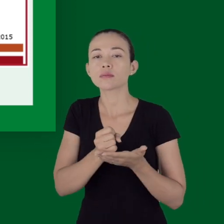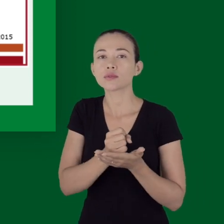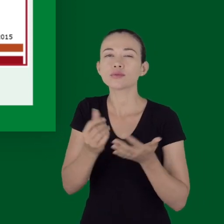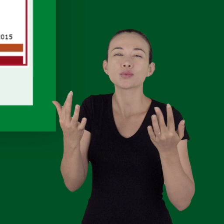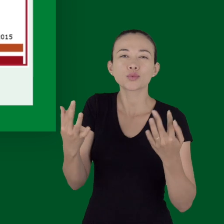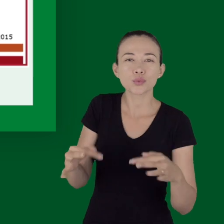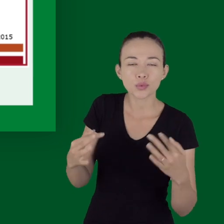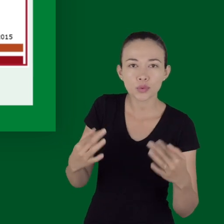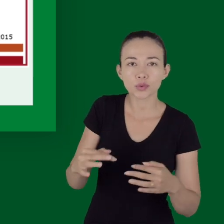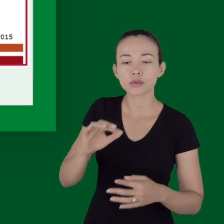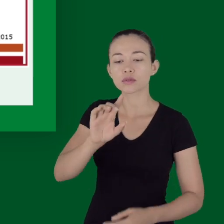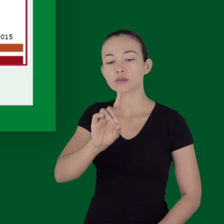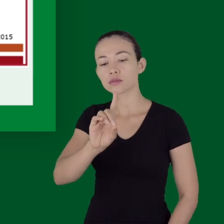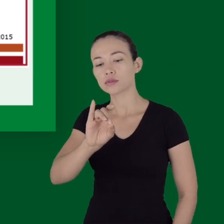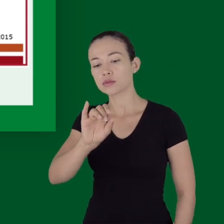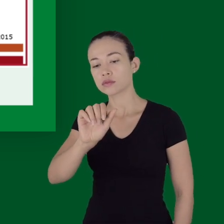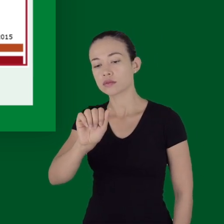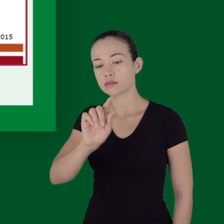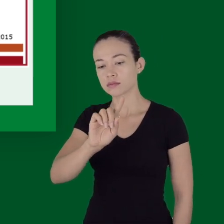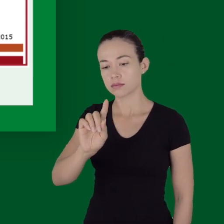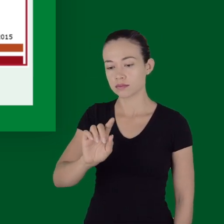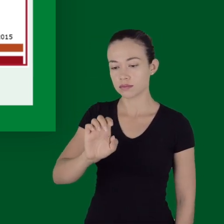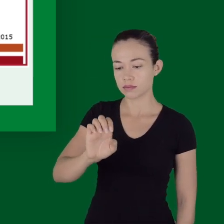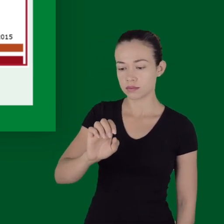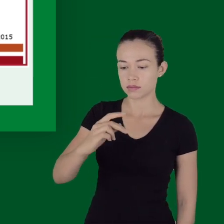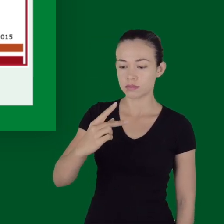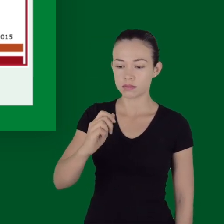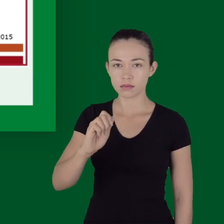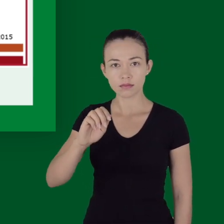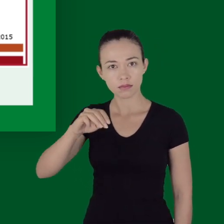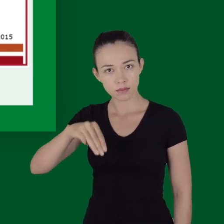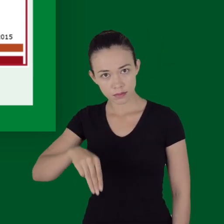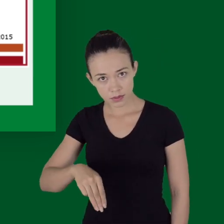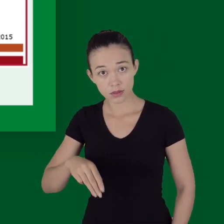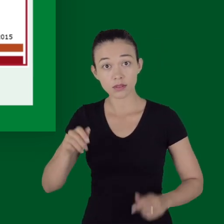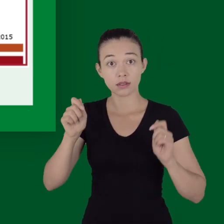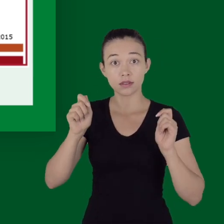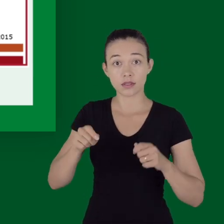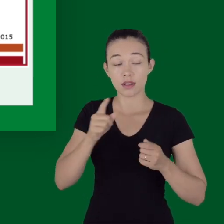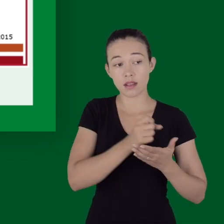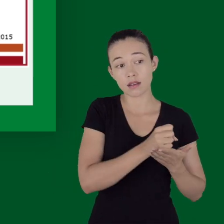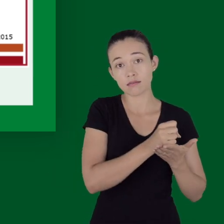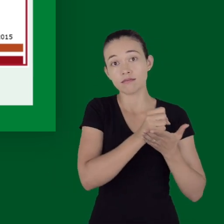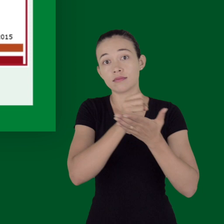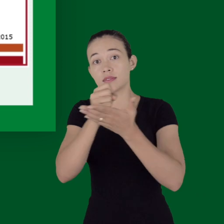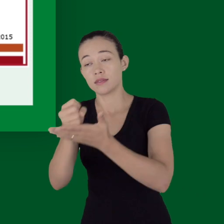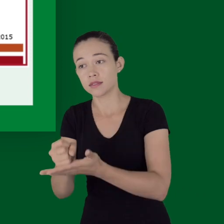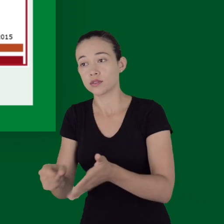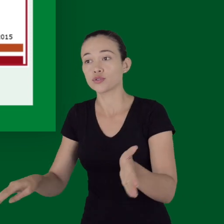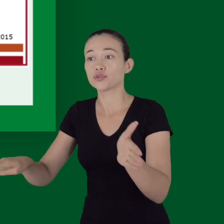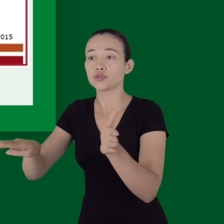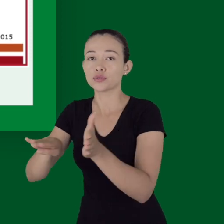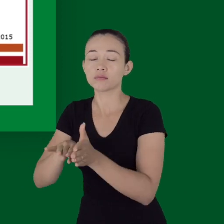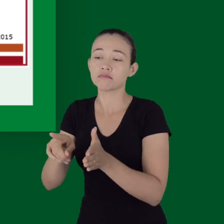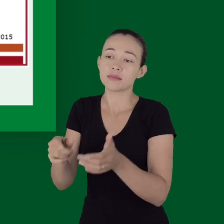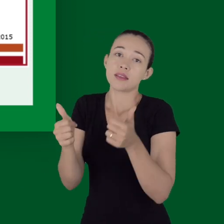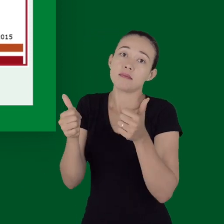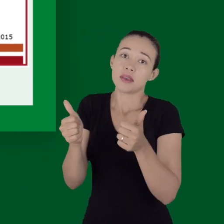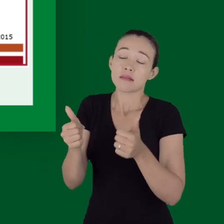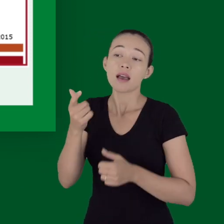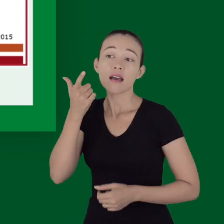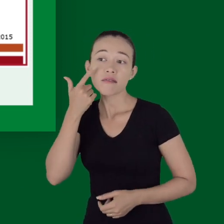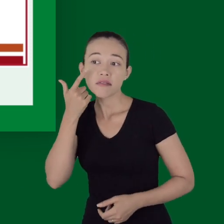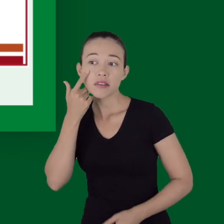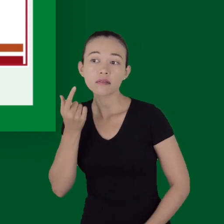com diazepam, né? Para até o paciente suportar até chegar no local para avaliar o marca-passo definitivo ou transvenoso,